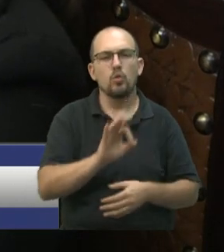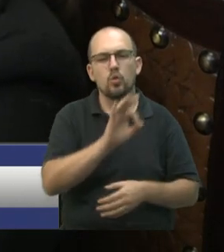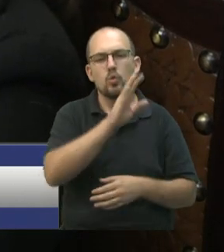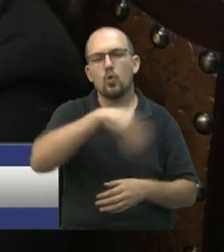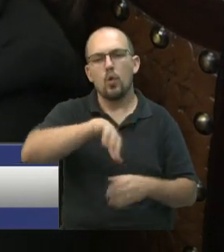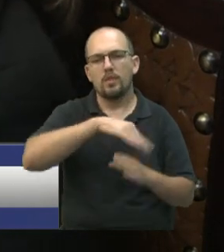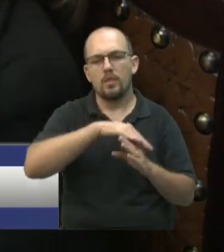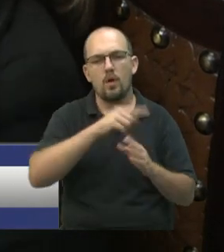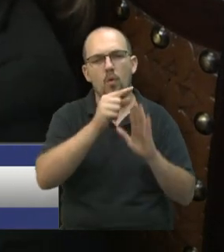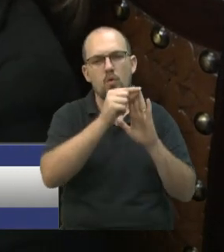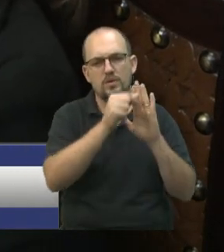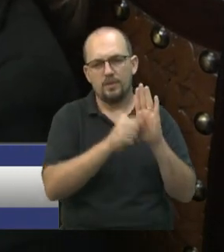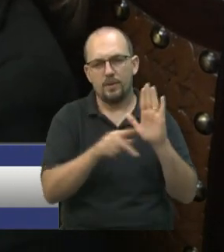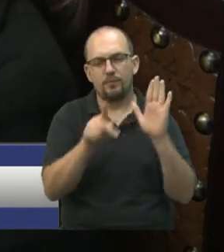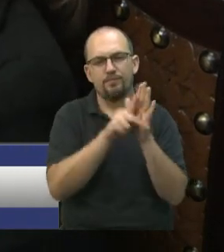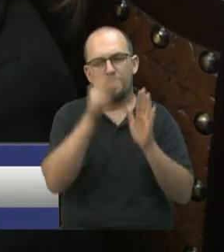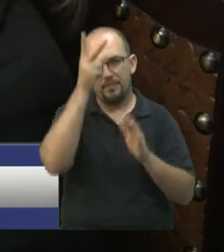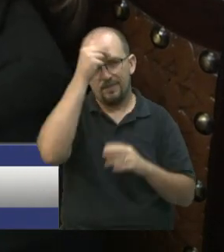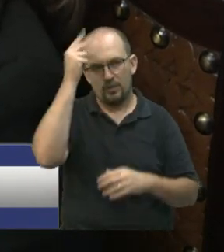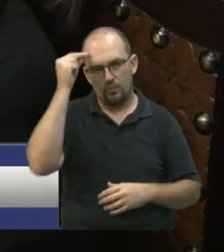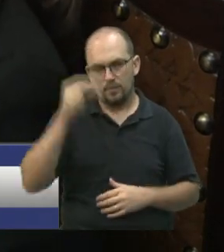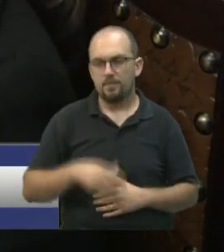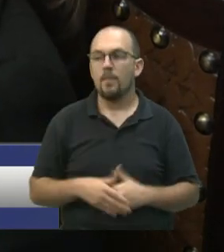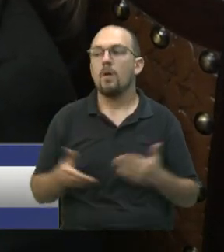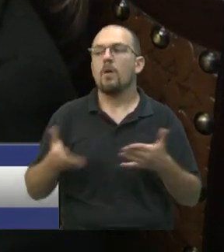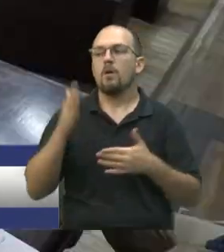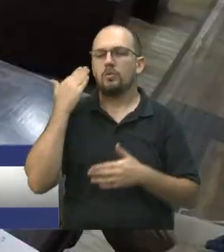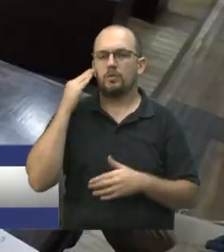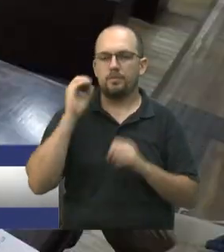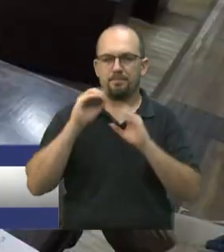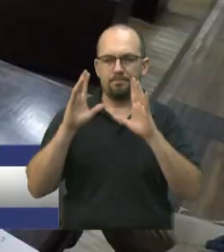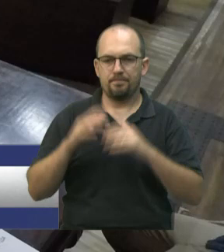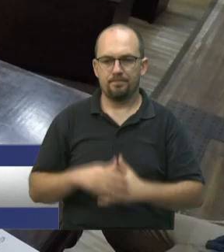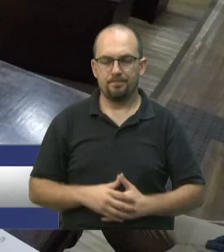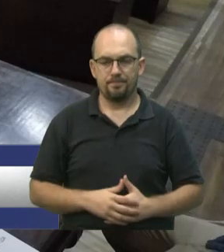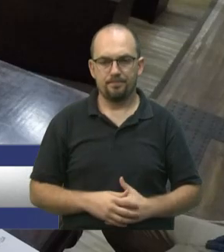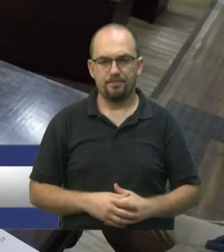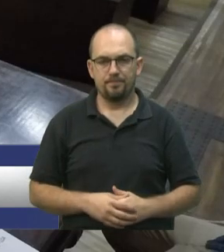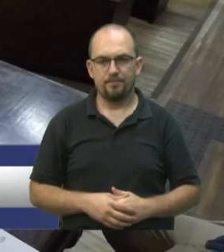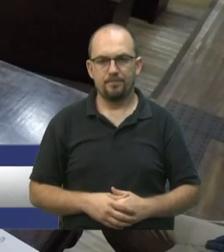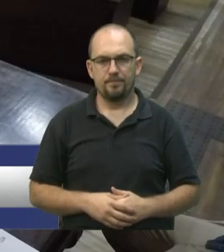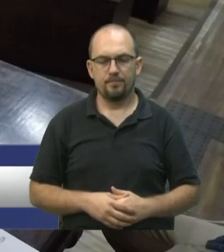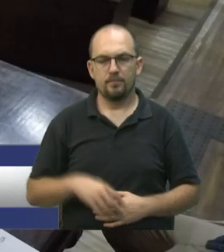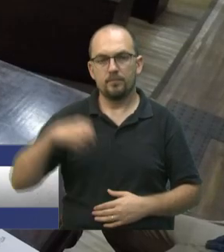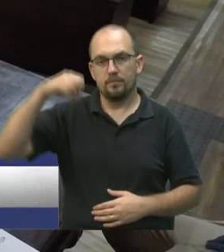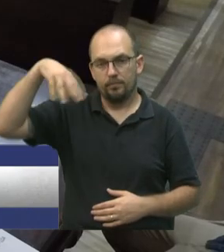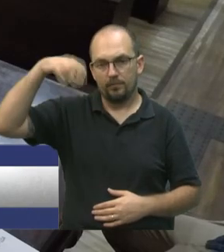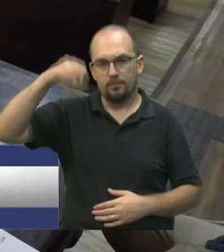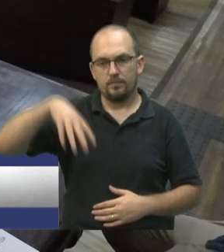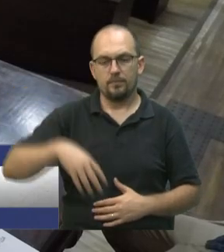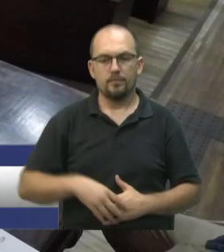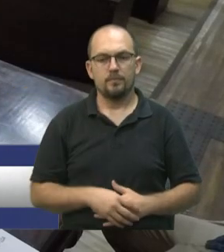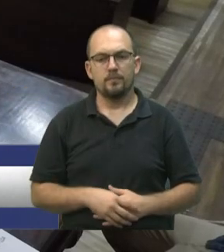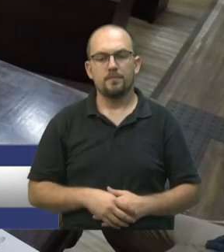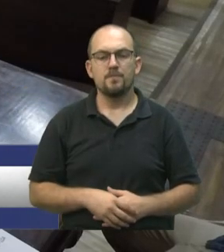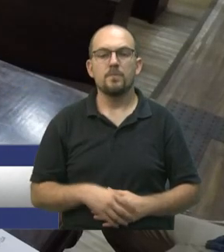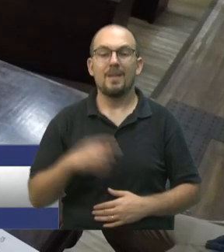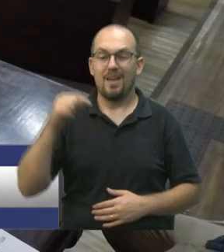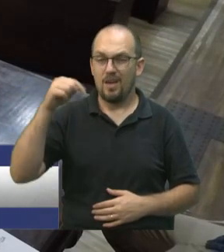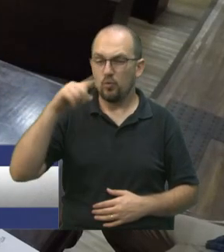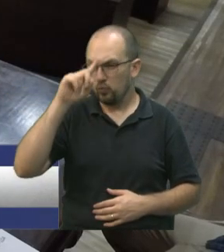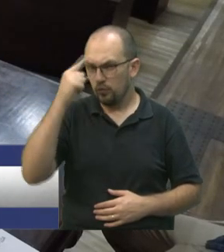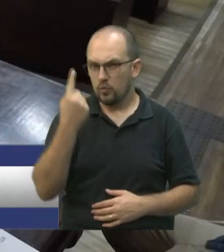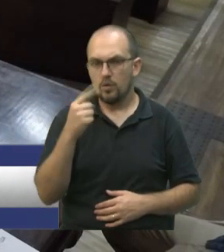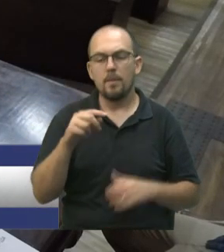orçamento da prefeitura. Perfeito. A dúvida minha é bem... A Câmara aqui, ela tem direito,